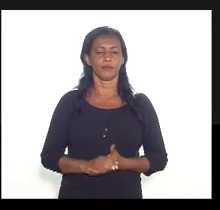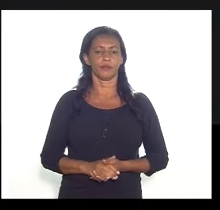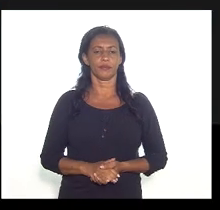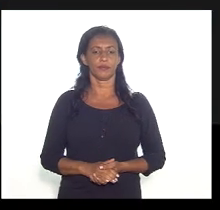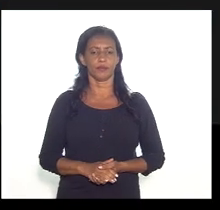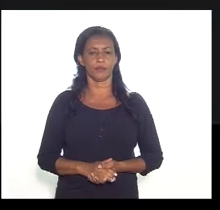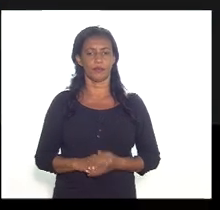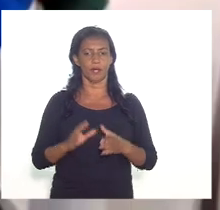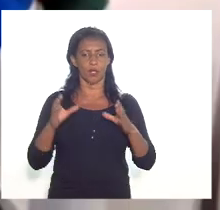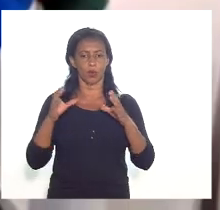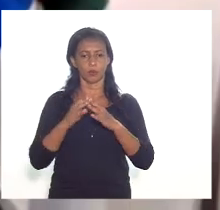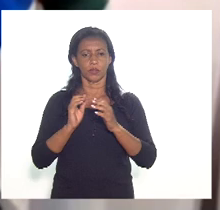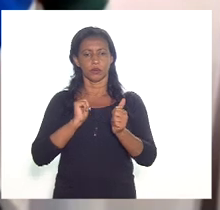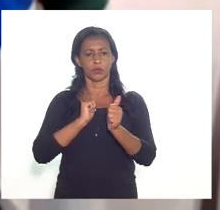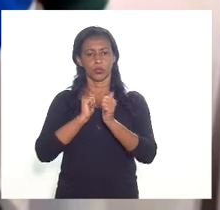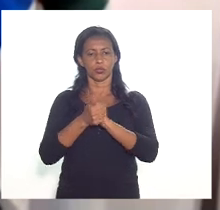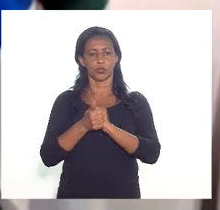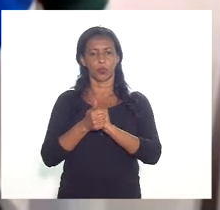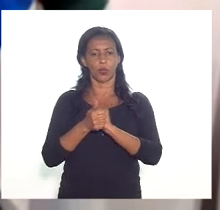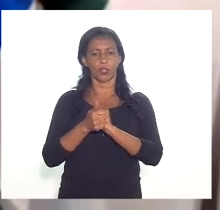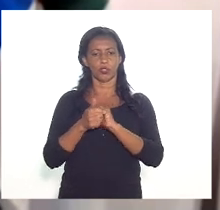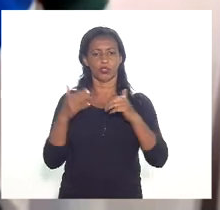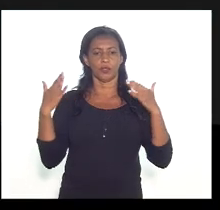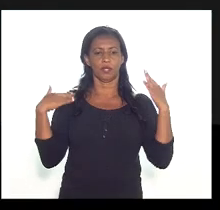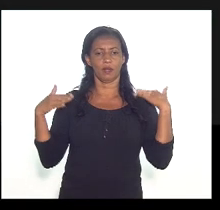Para a Comissão de Esporte e Lazer, deputado Léo Vieira.